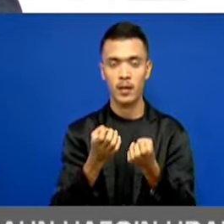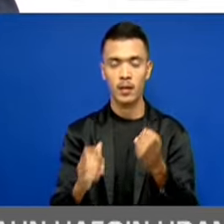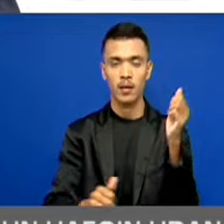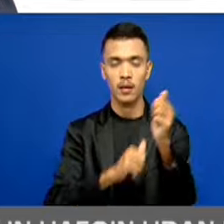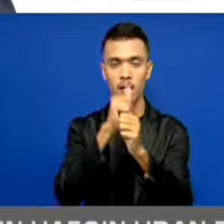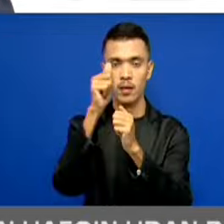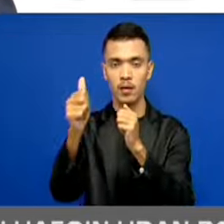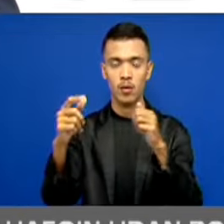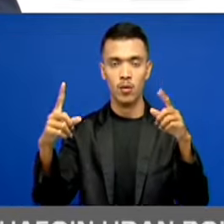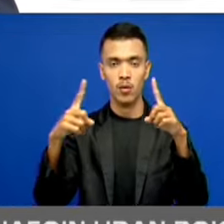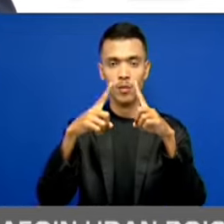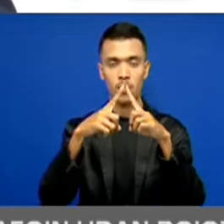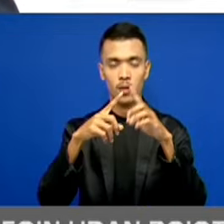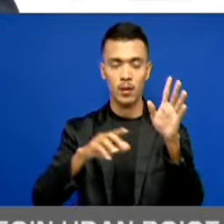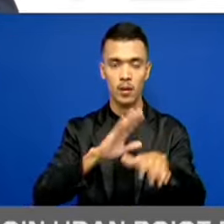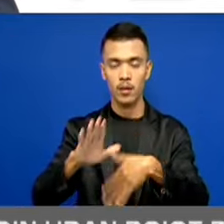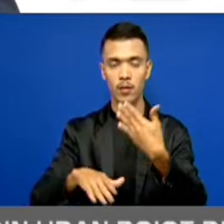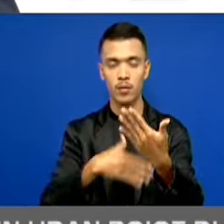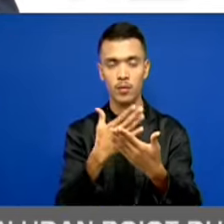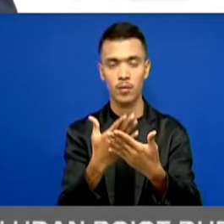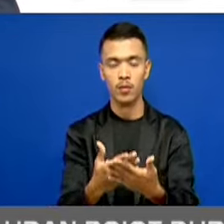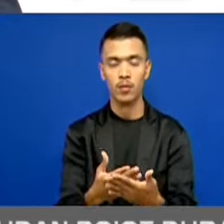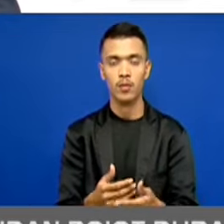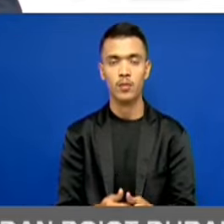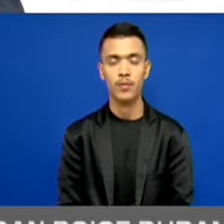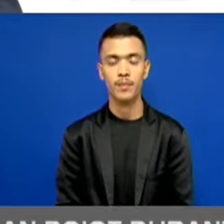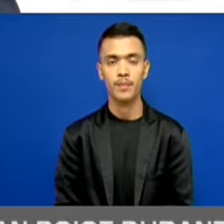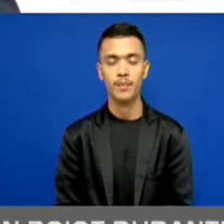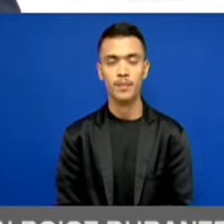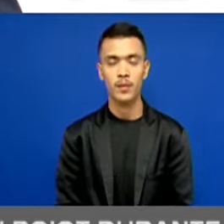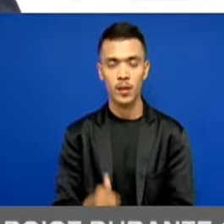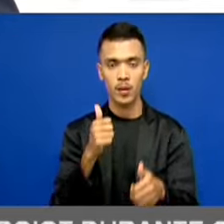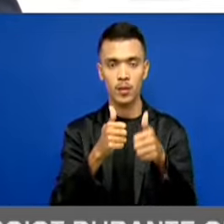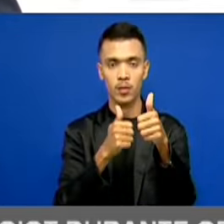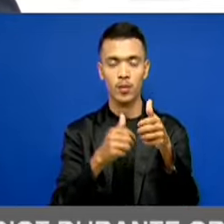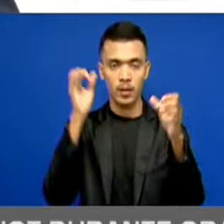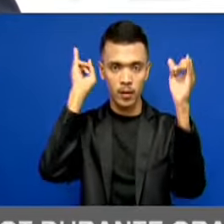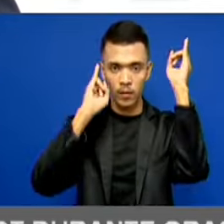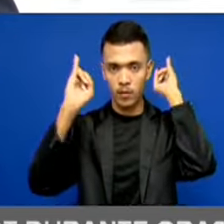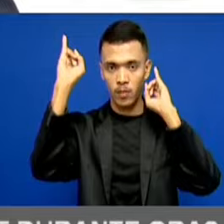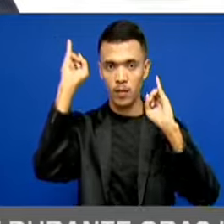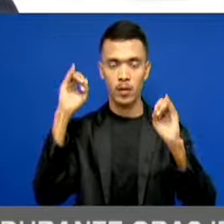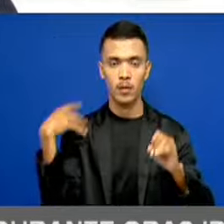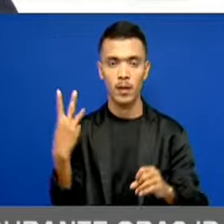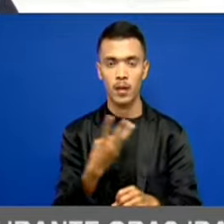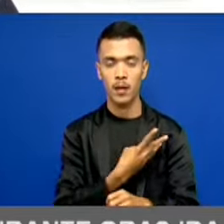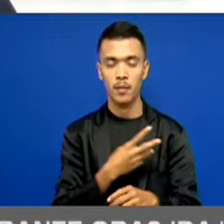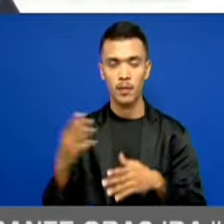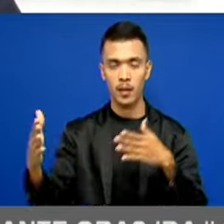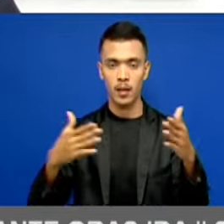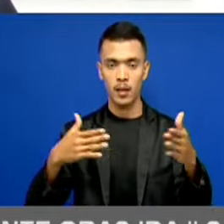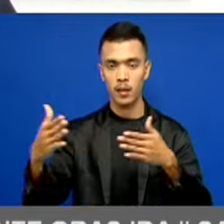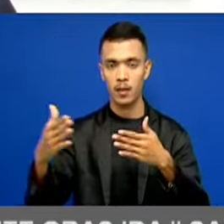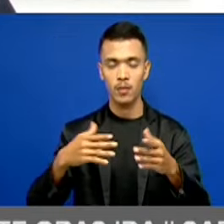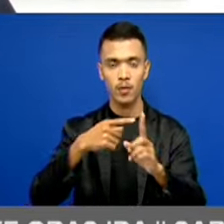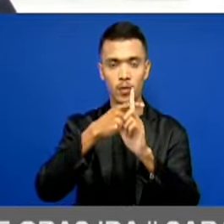informa para Rona Nai no Harene Nai em certo amacatá. Baseia para a informação que a me coleta, ou se autoridade